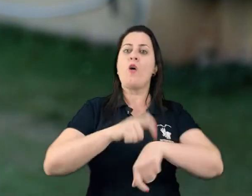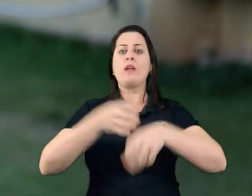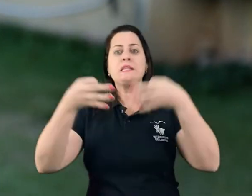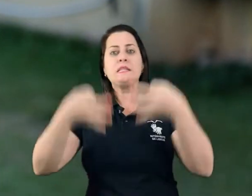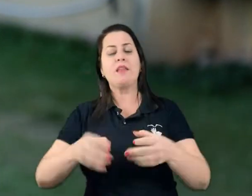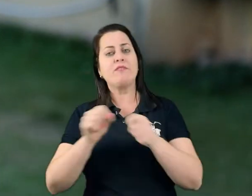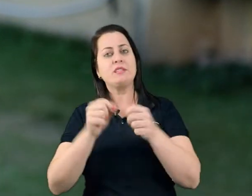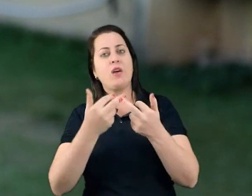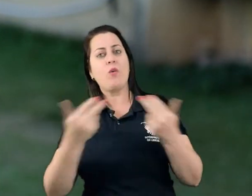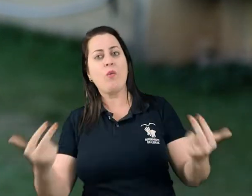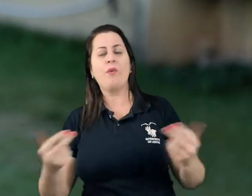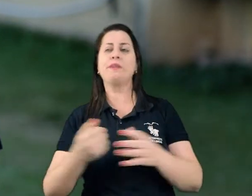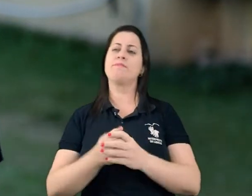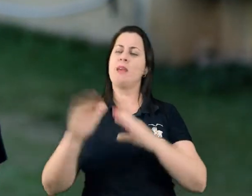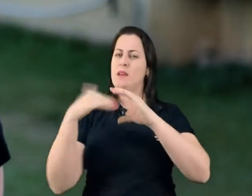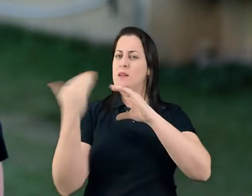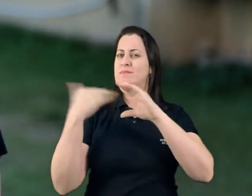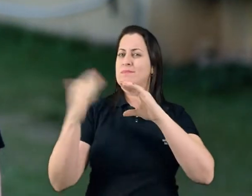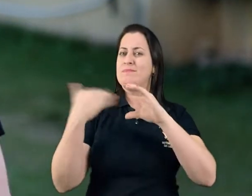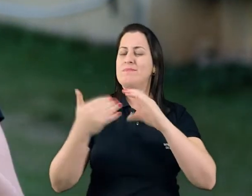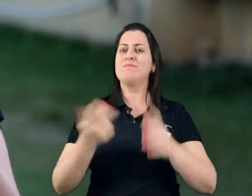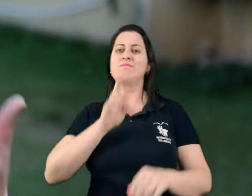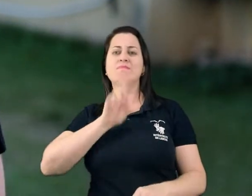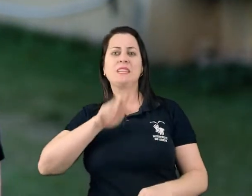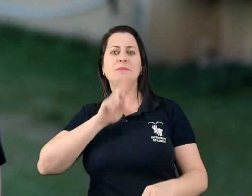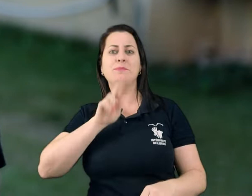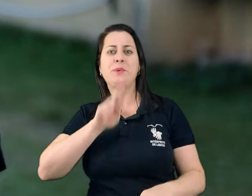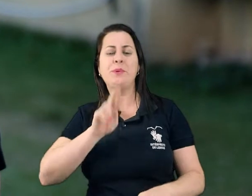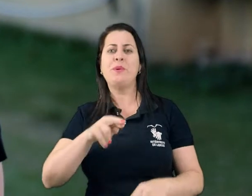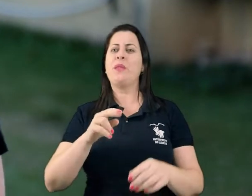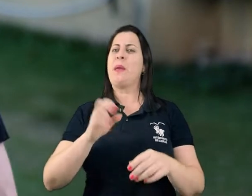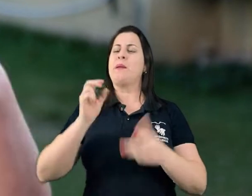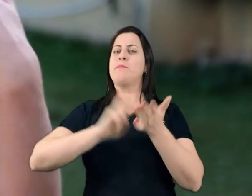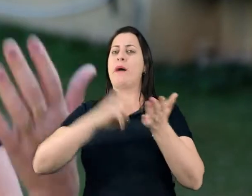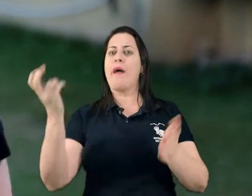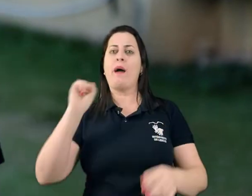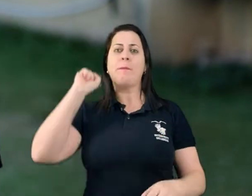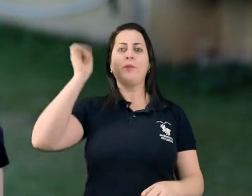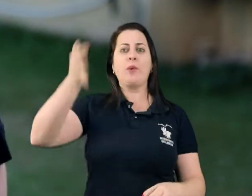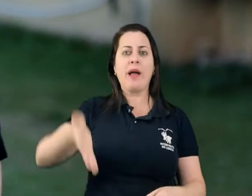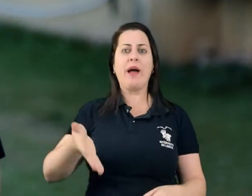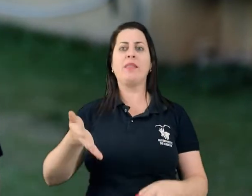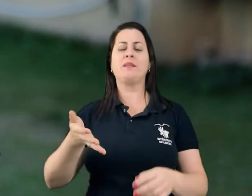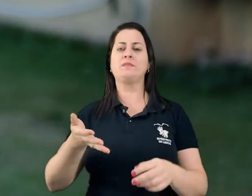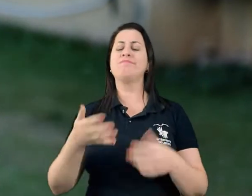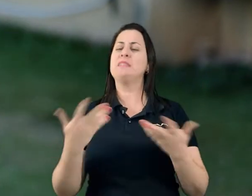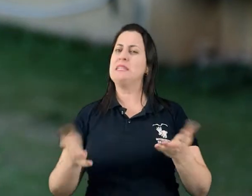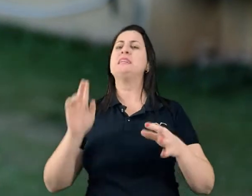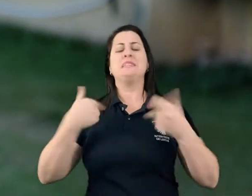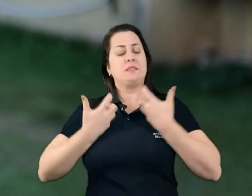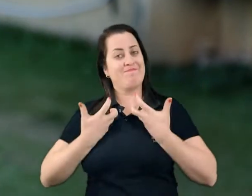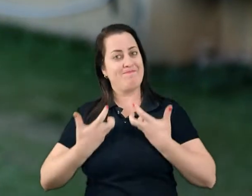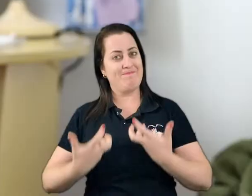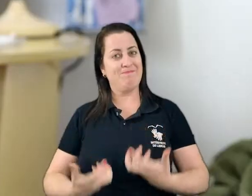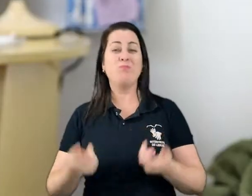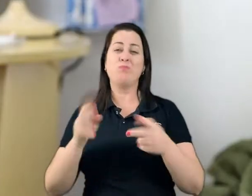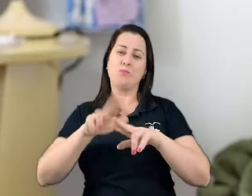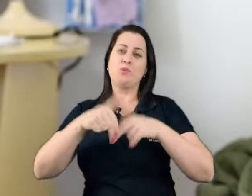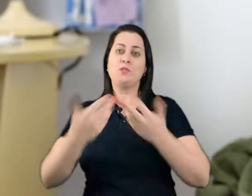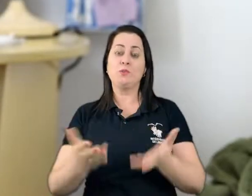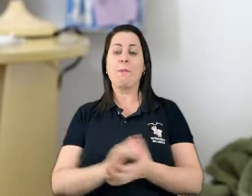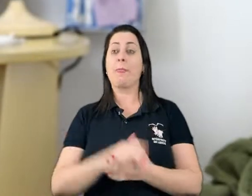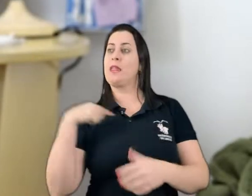fazer na hora de fazer então você recebe meio você responde meia hora que chega de manhã de madrugada então isso causa um esgoto